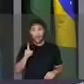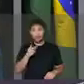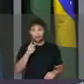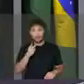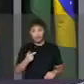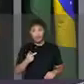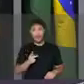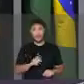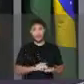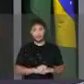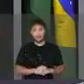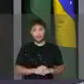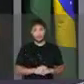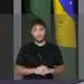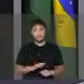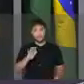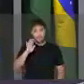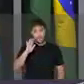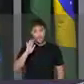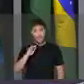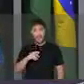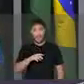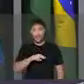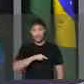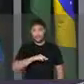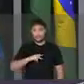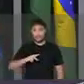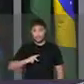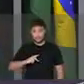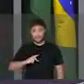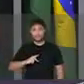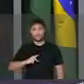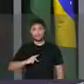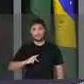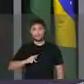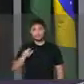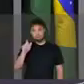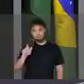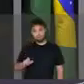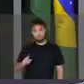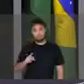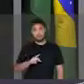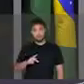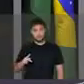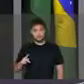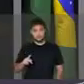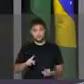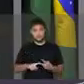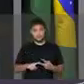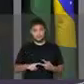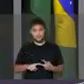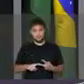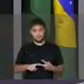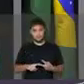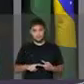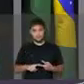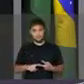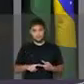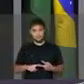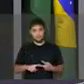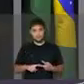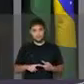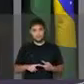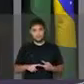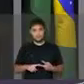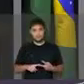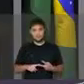um apanhado feito por uma procuradora da República, professora, doutora Tameia